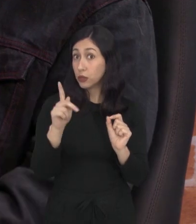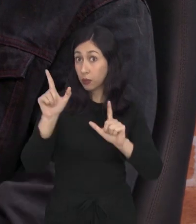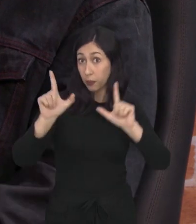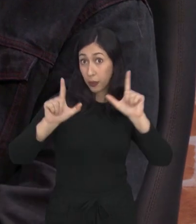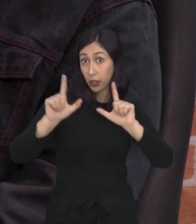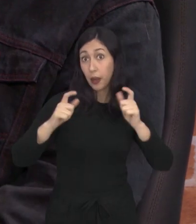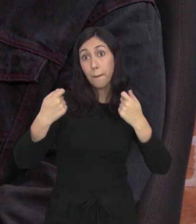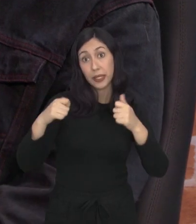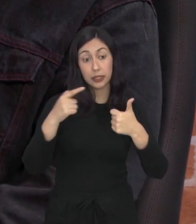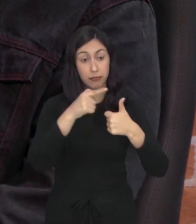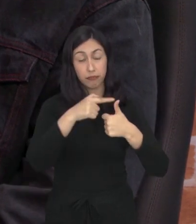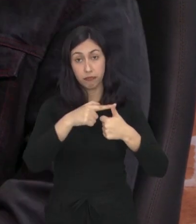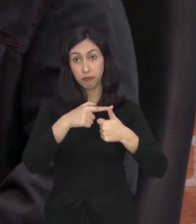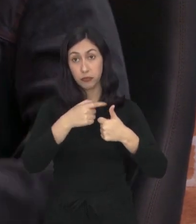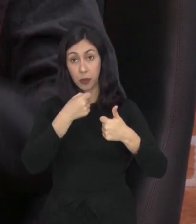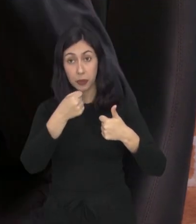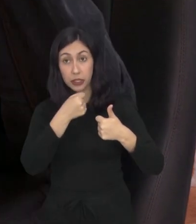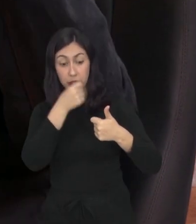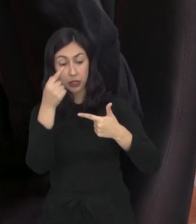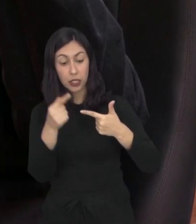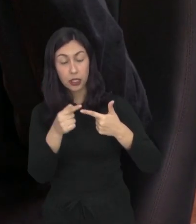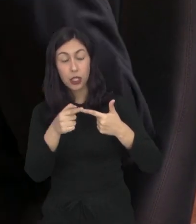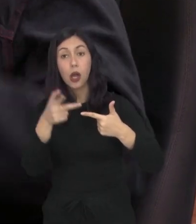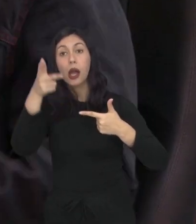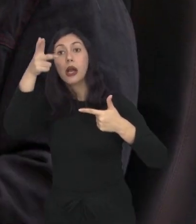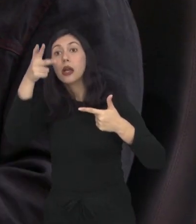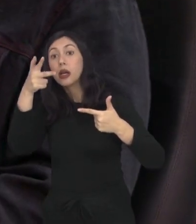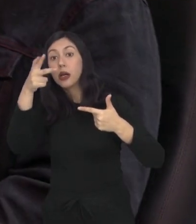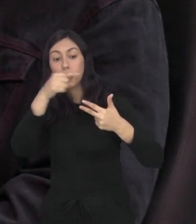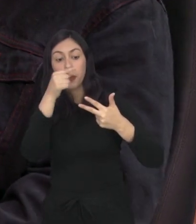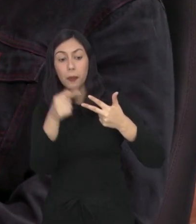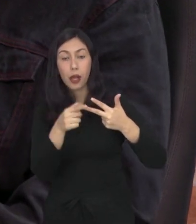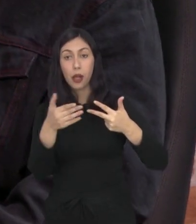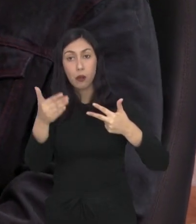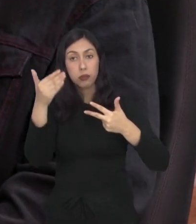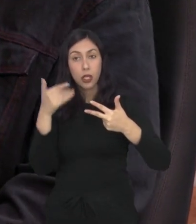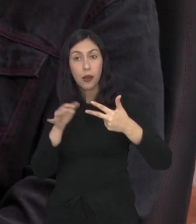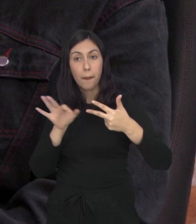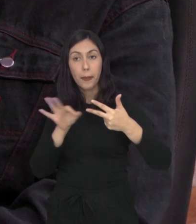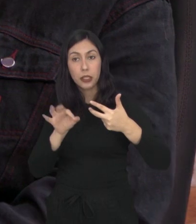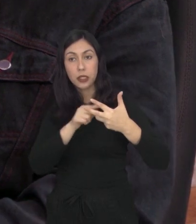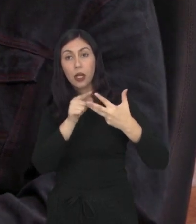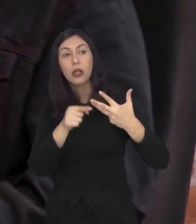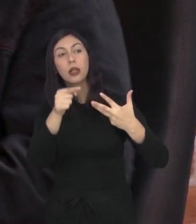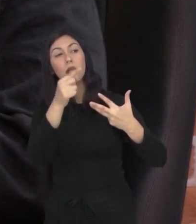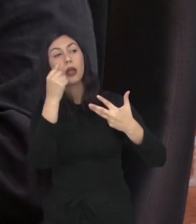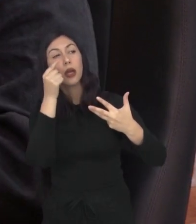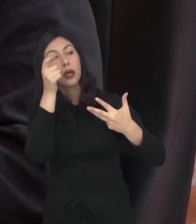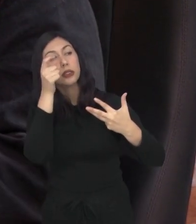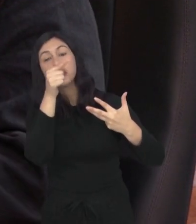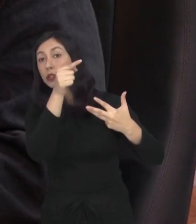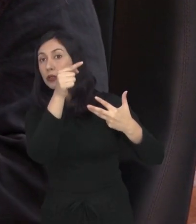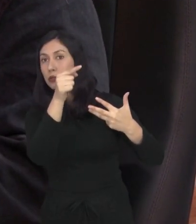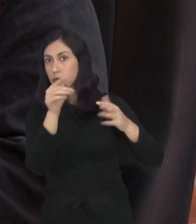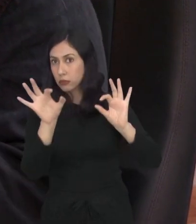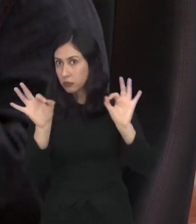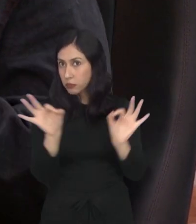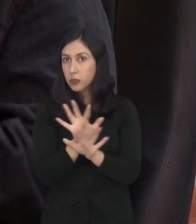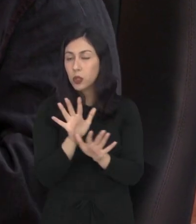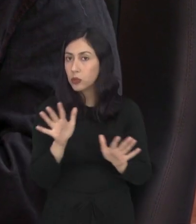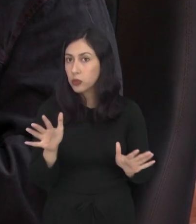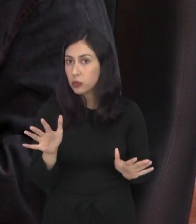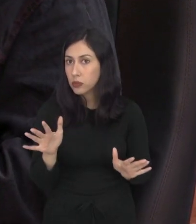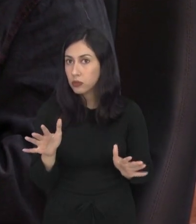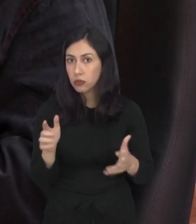gente precisa do apresentador, a gente precisa do rapaz nas câmeras, a gente precisa da produção, e precisa do outro moço que tá olhando a gente ali. É isso. A gente tem